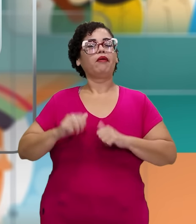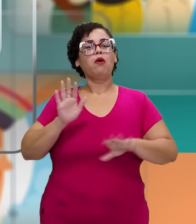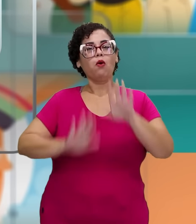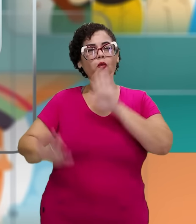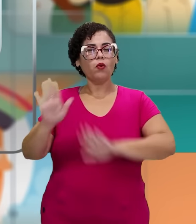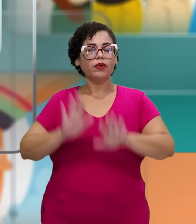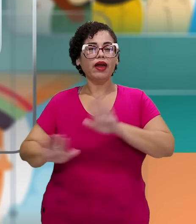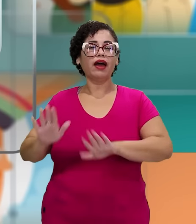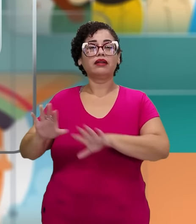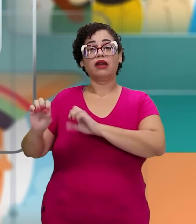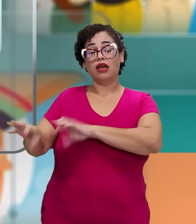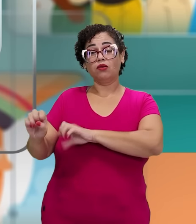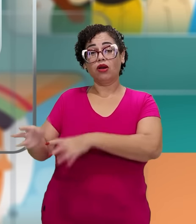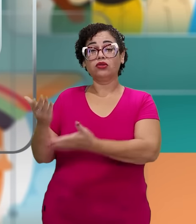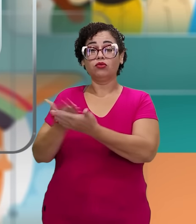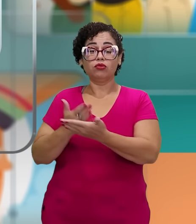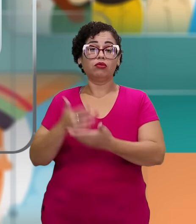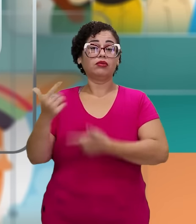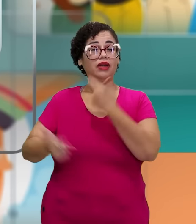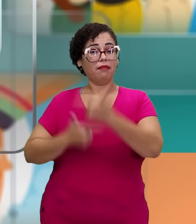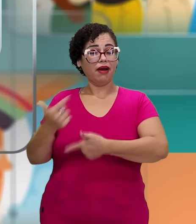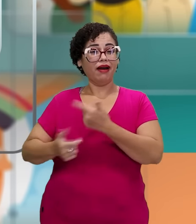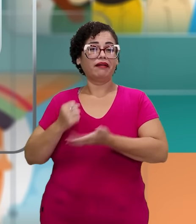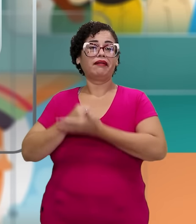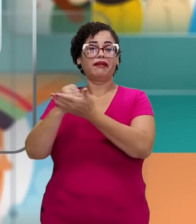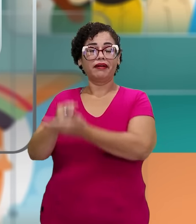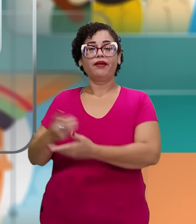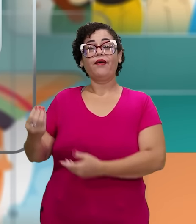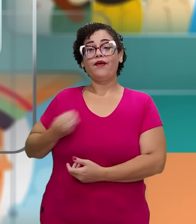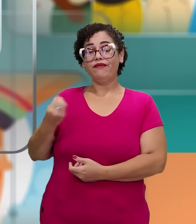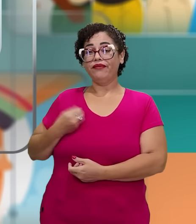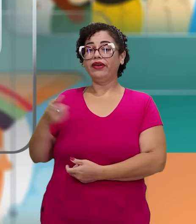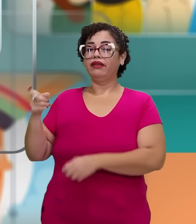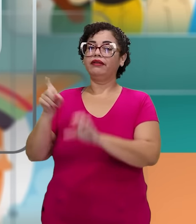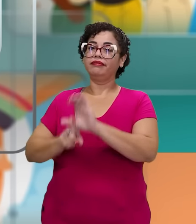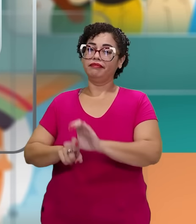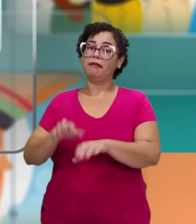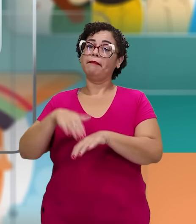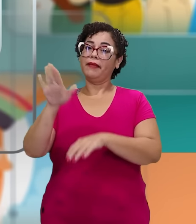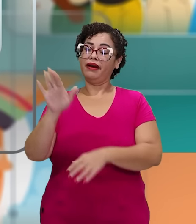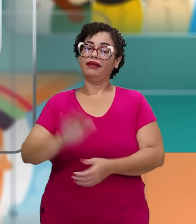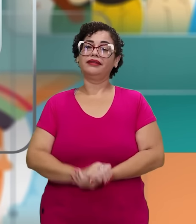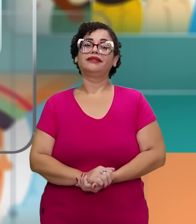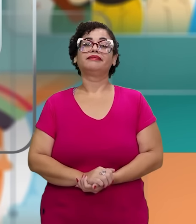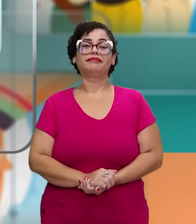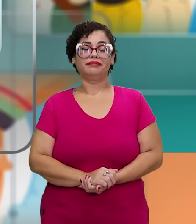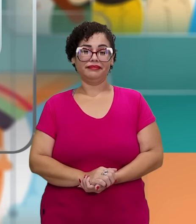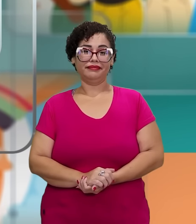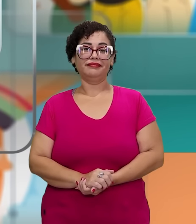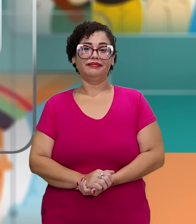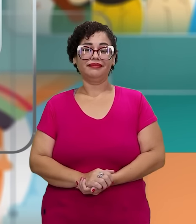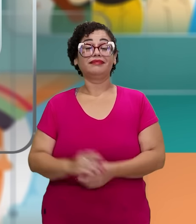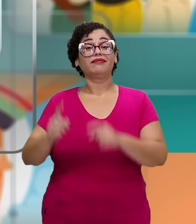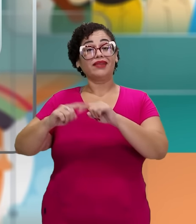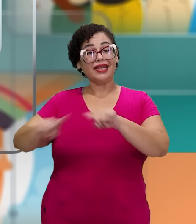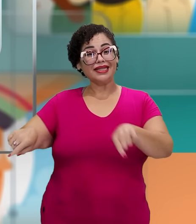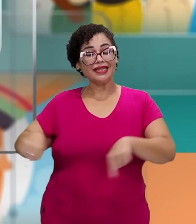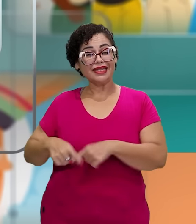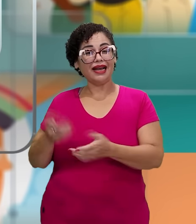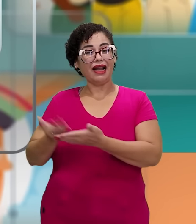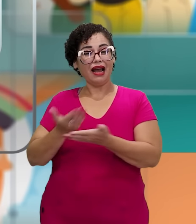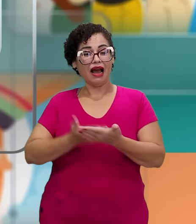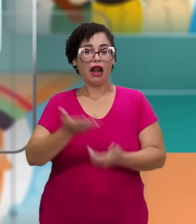educação com o trabalho e também com uma vida mais independente enquanto colega de sala de aula